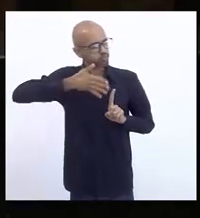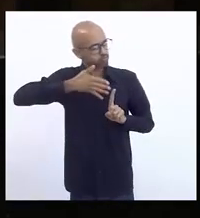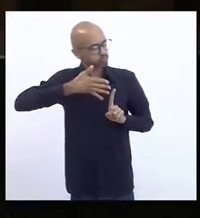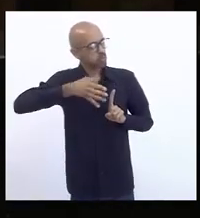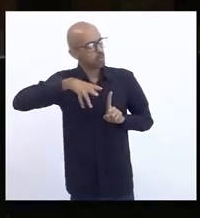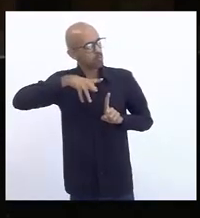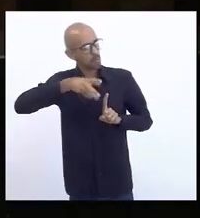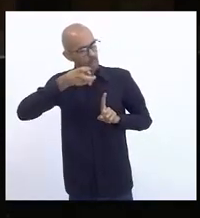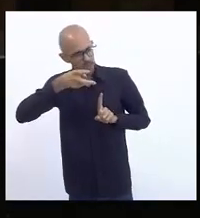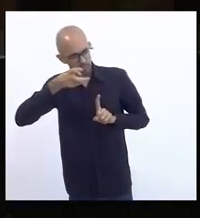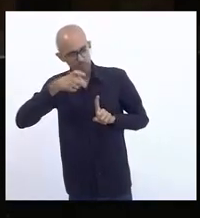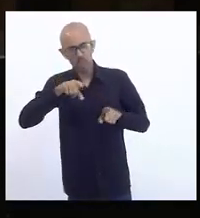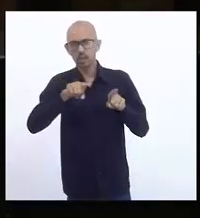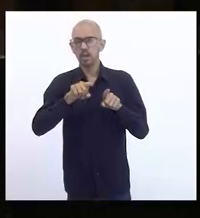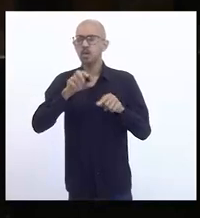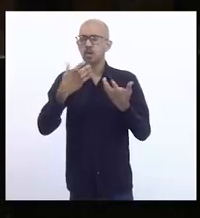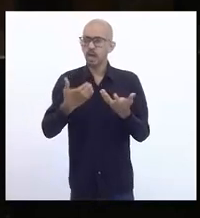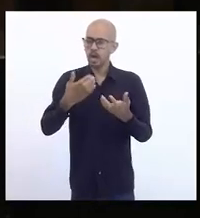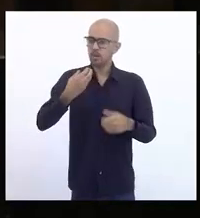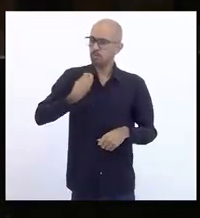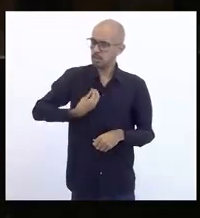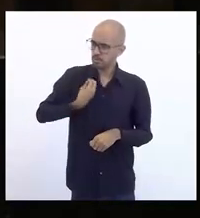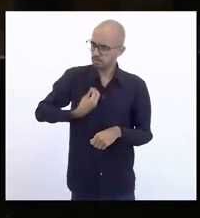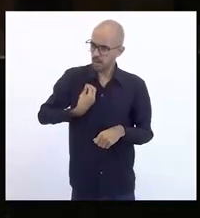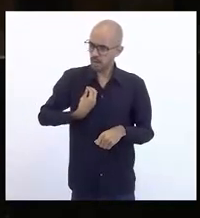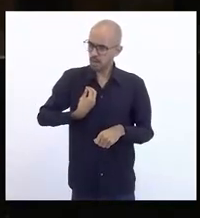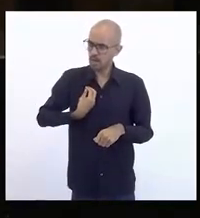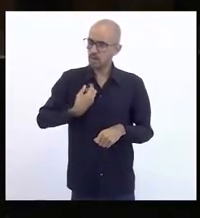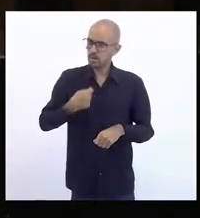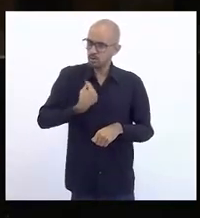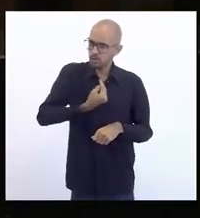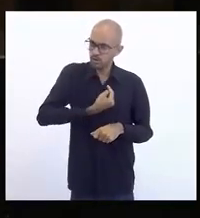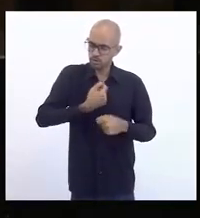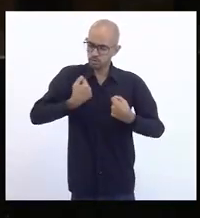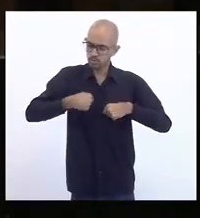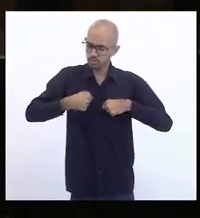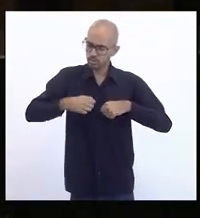vou participar, eu acho que nós devemos nos preparar